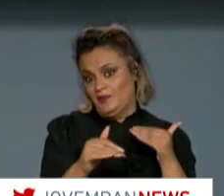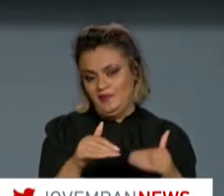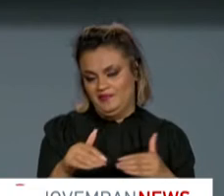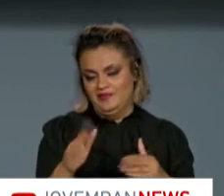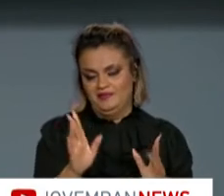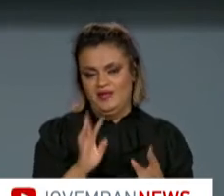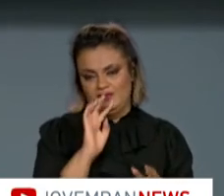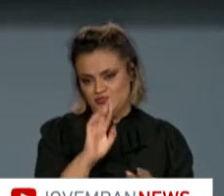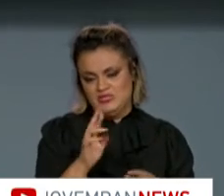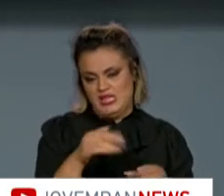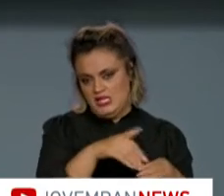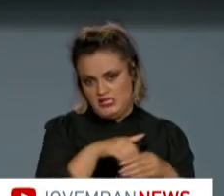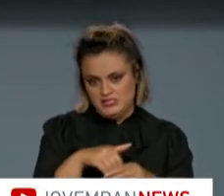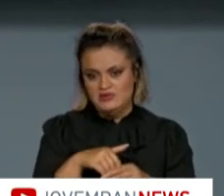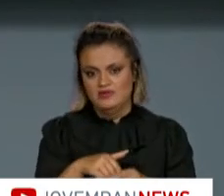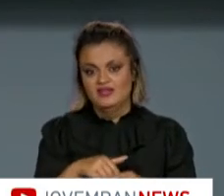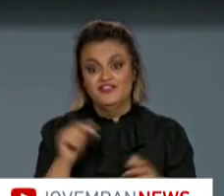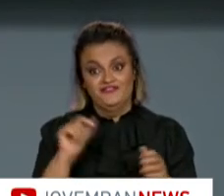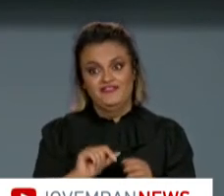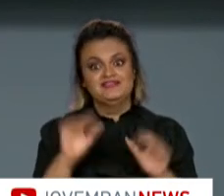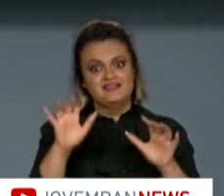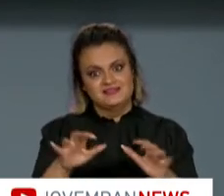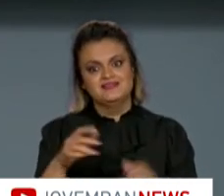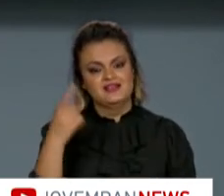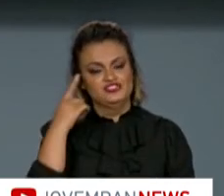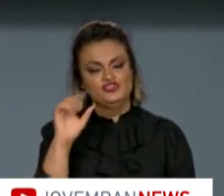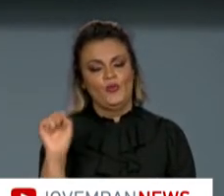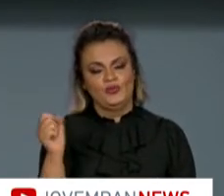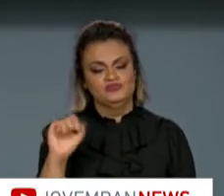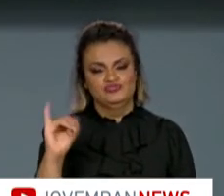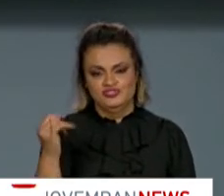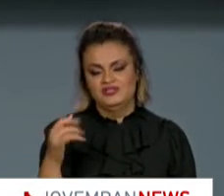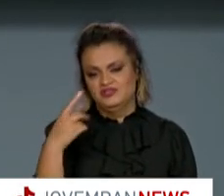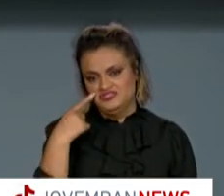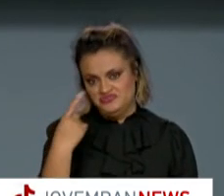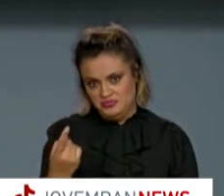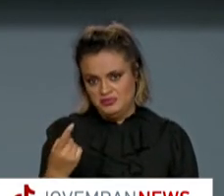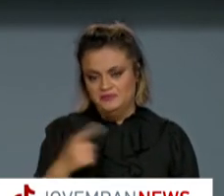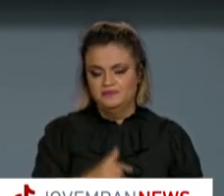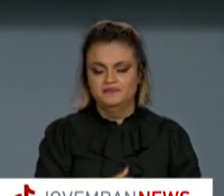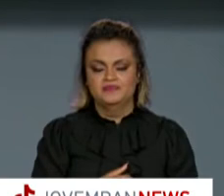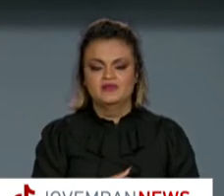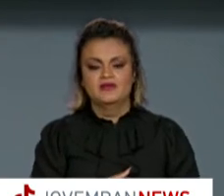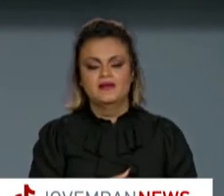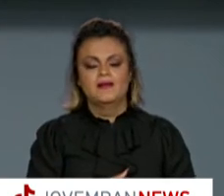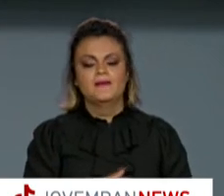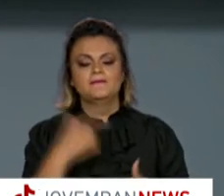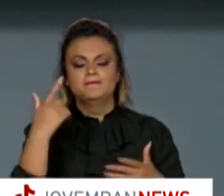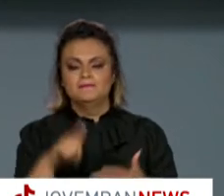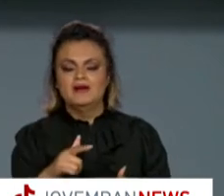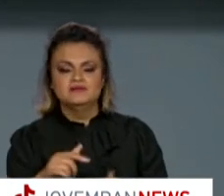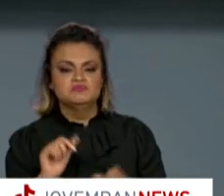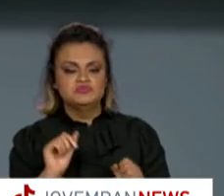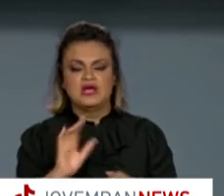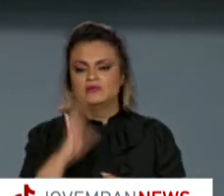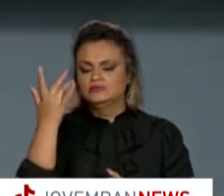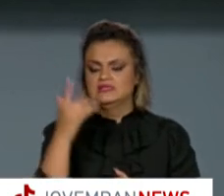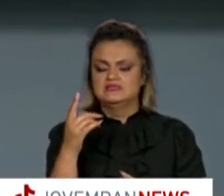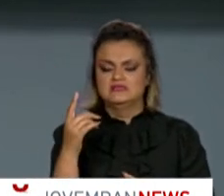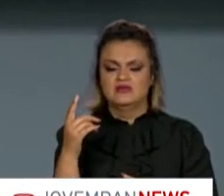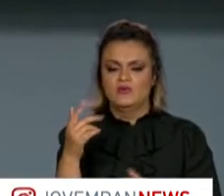eleitoral a fazer o que vieram a fazer no dia 8 de janeiro. Além disso, além dos rumores de golpe de